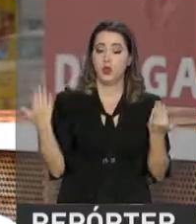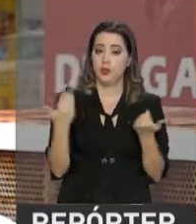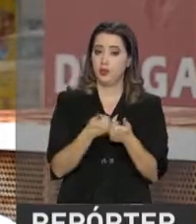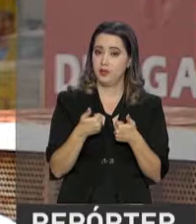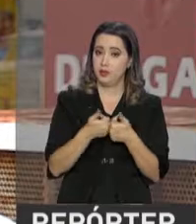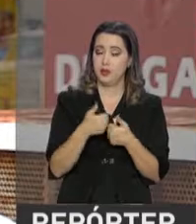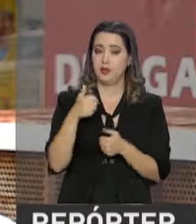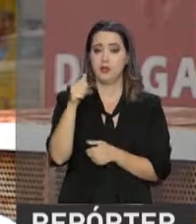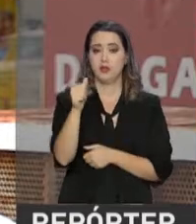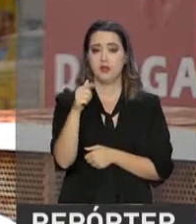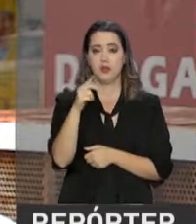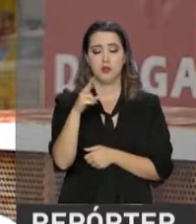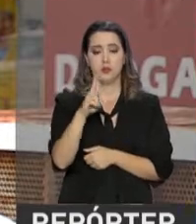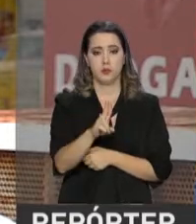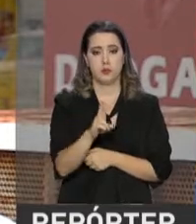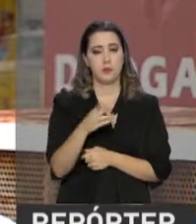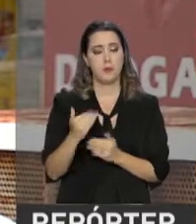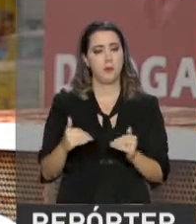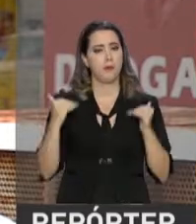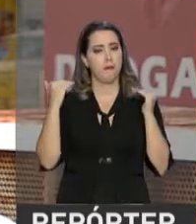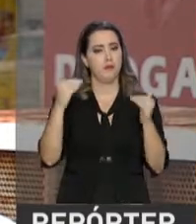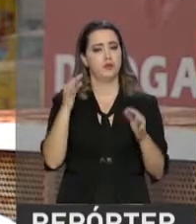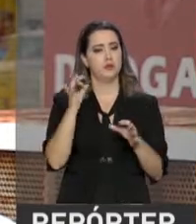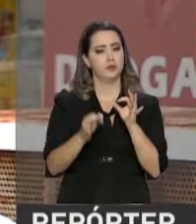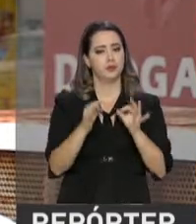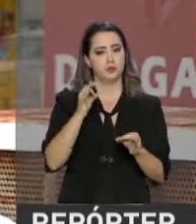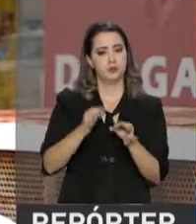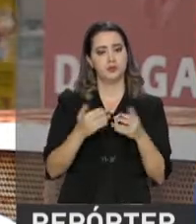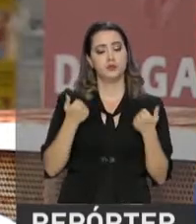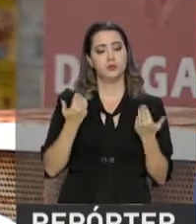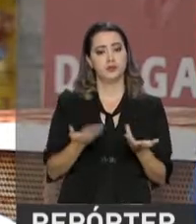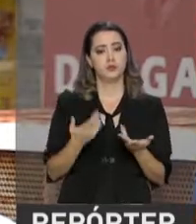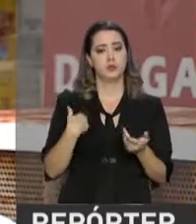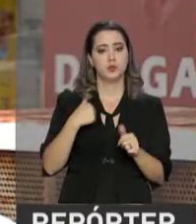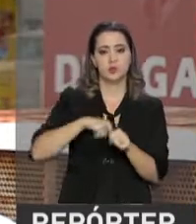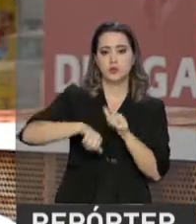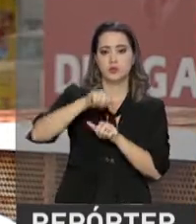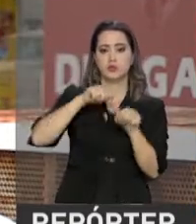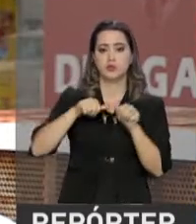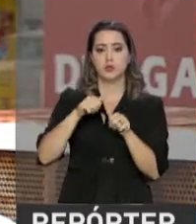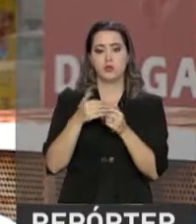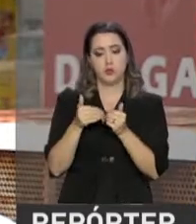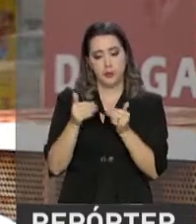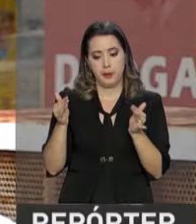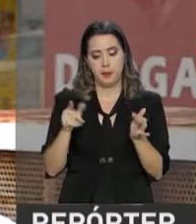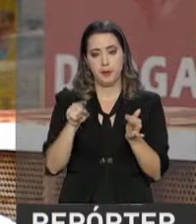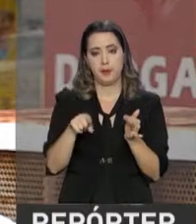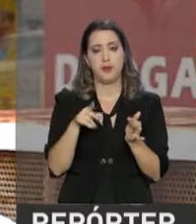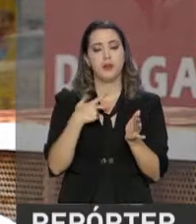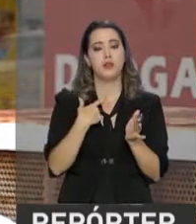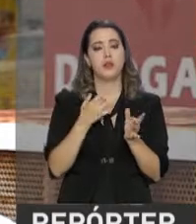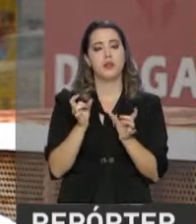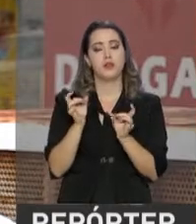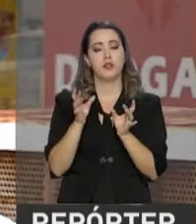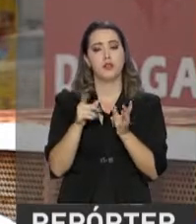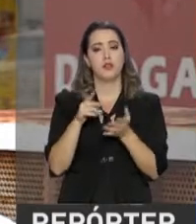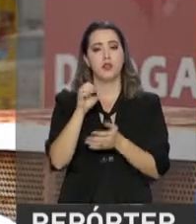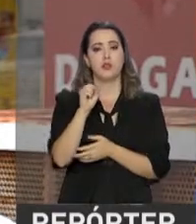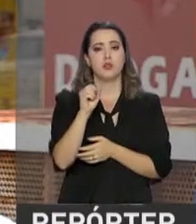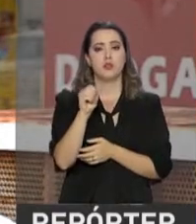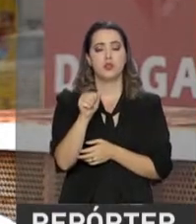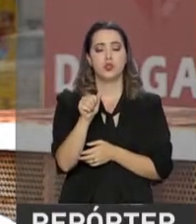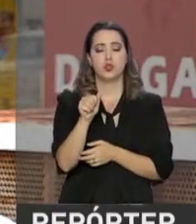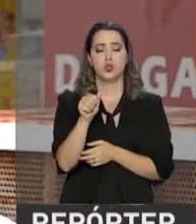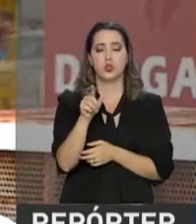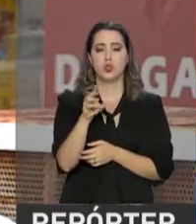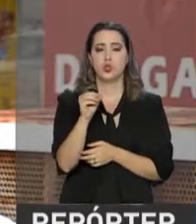da Advocacia Geral da União no Superior Tribunal de Justiça, que torna pública a patente do Soliris, deve